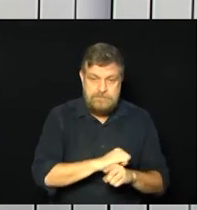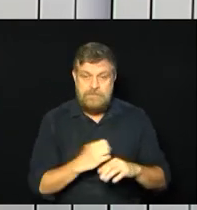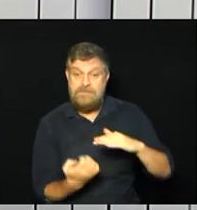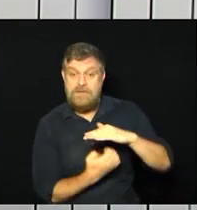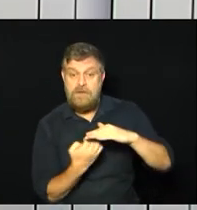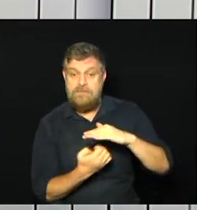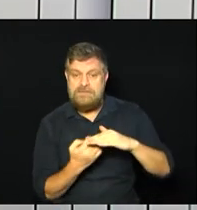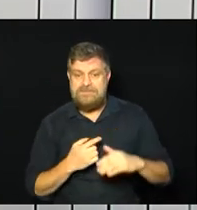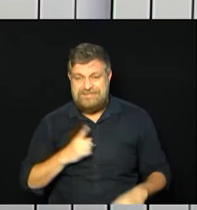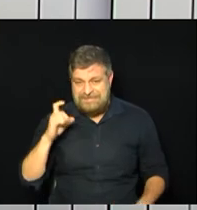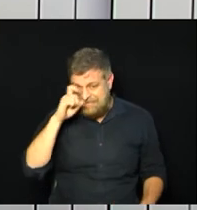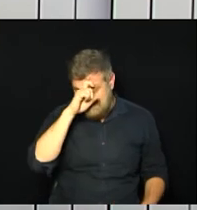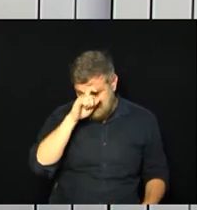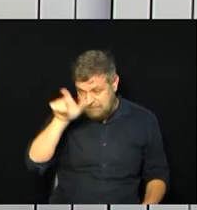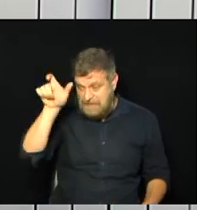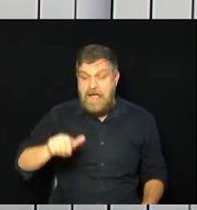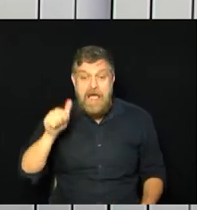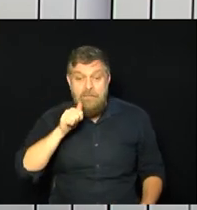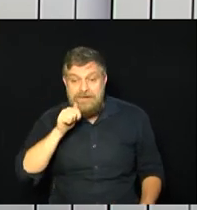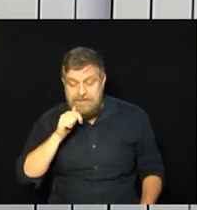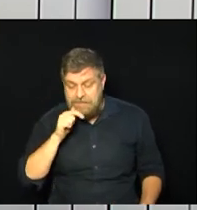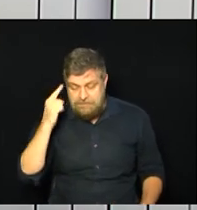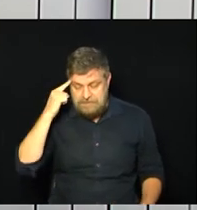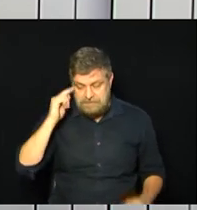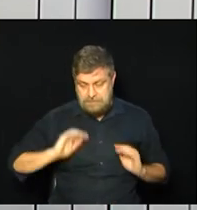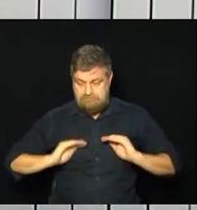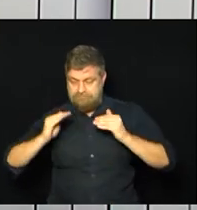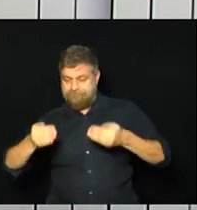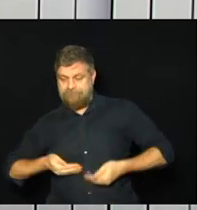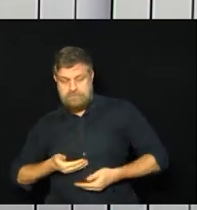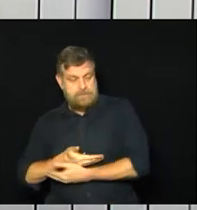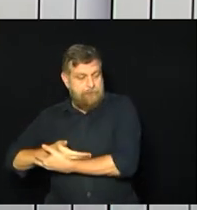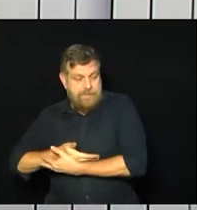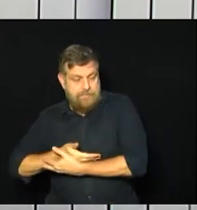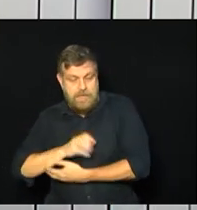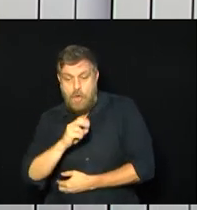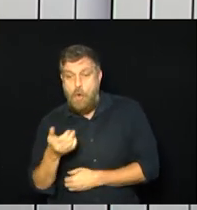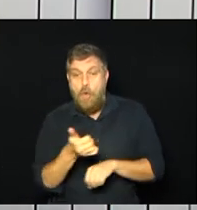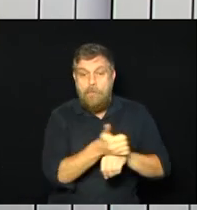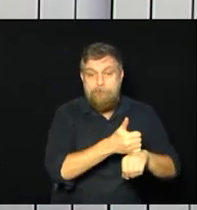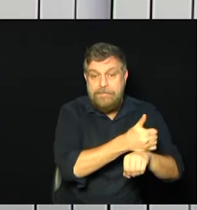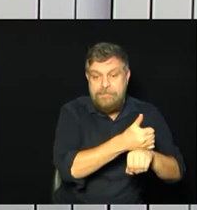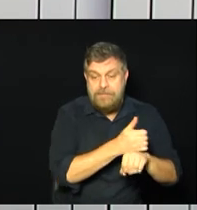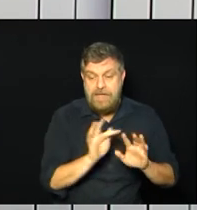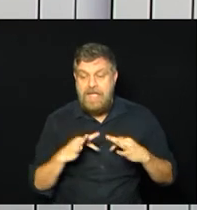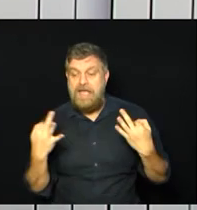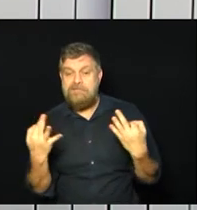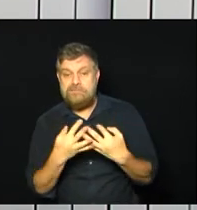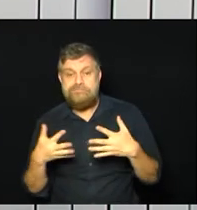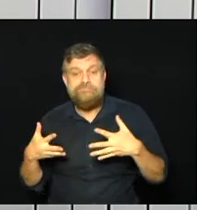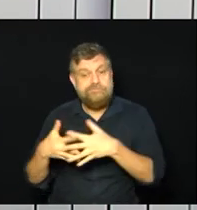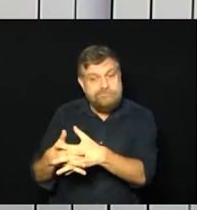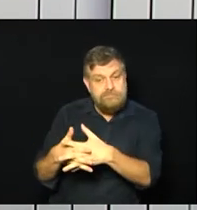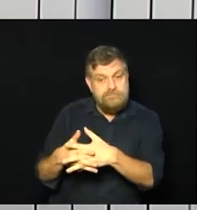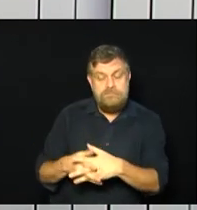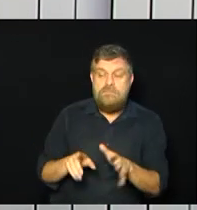empresas dificultam esse processo e essa questão acaba interferindo na relação aí da família. Como é que você